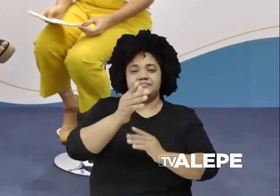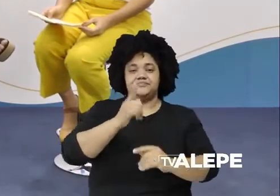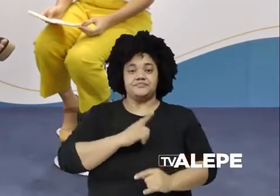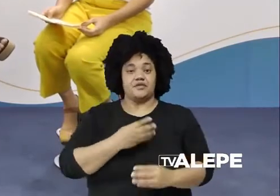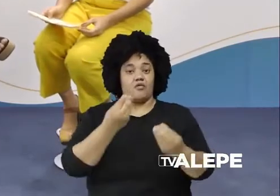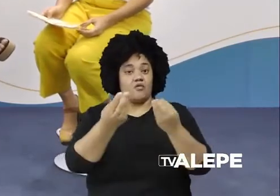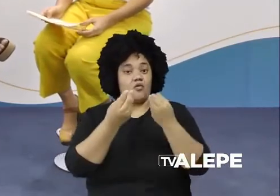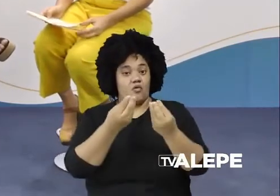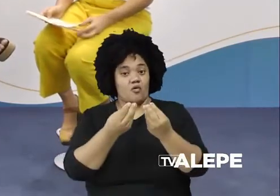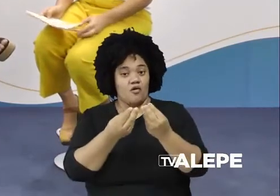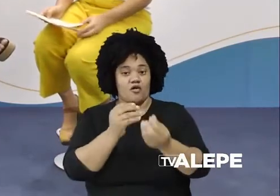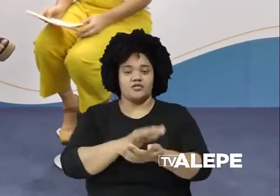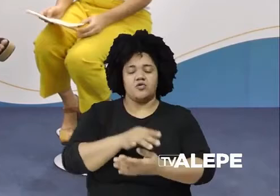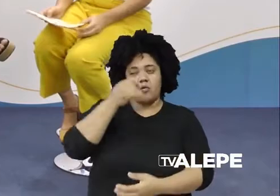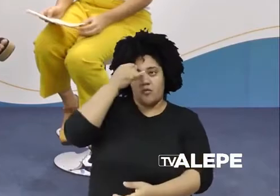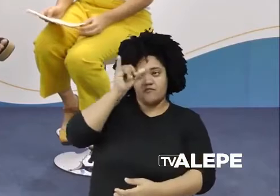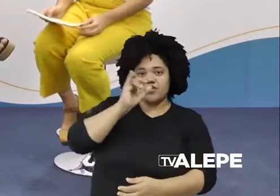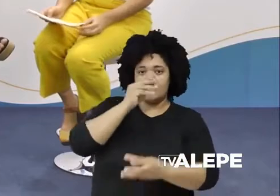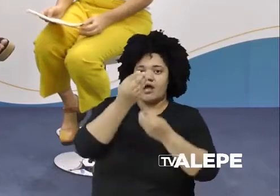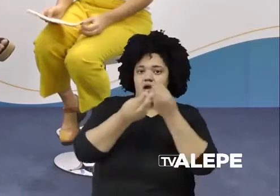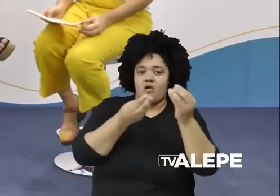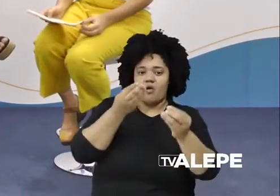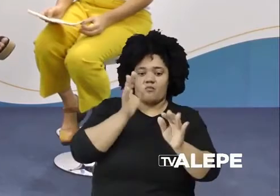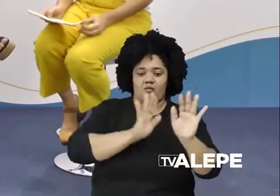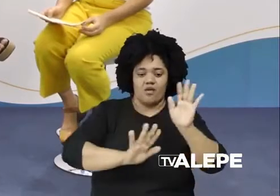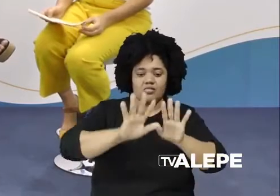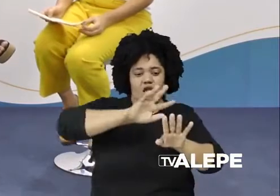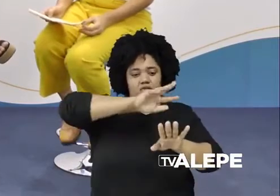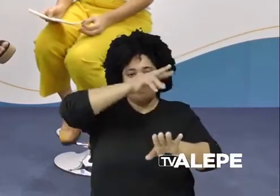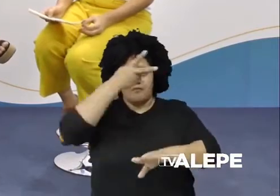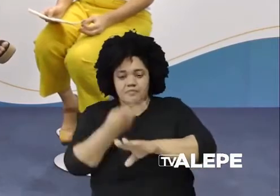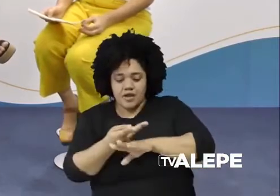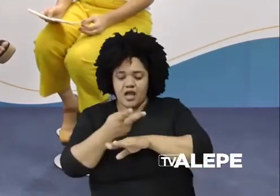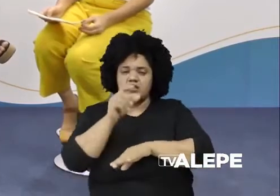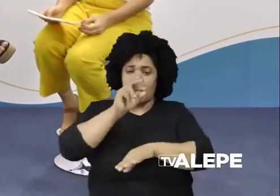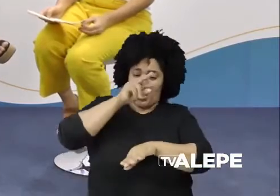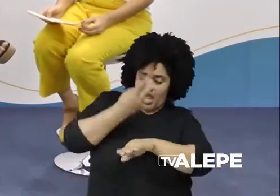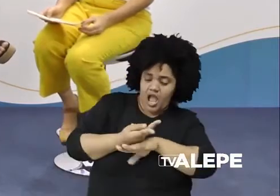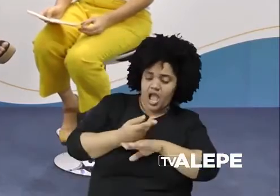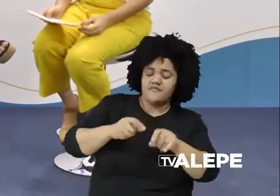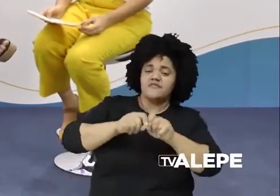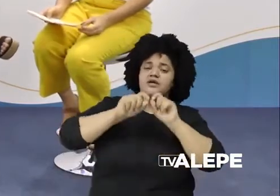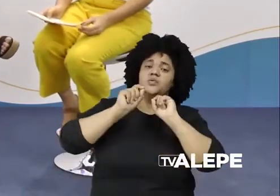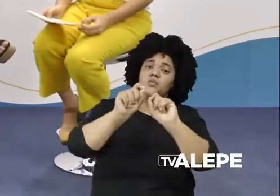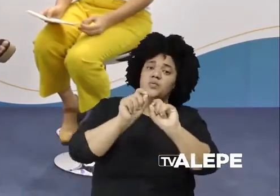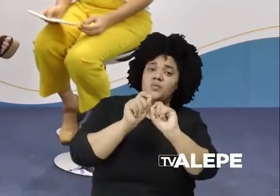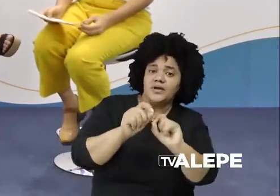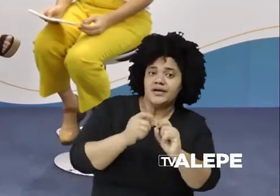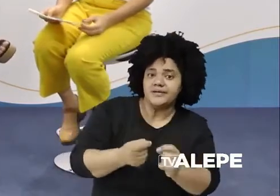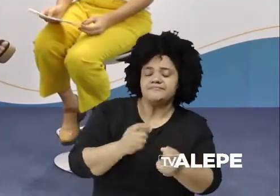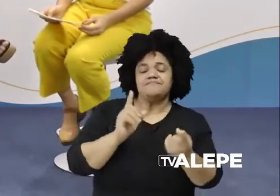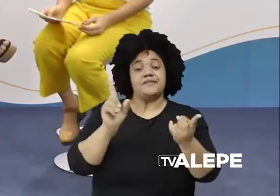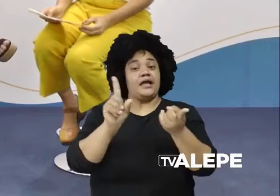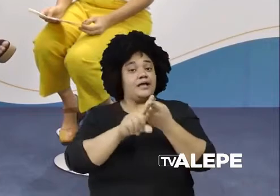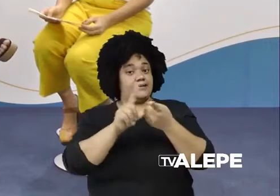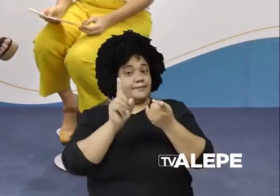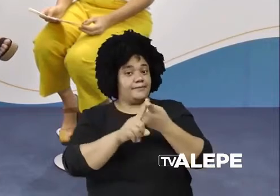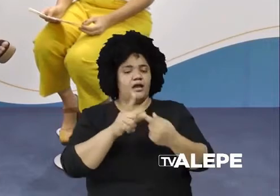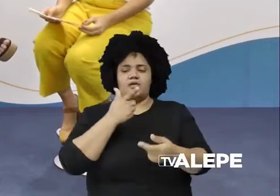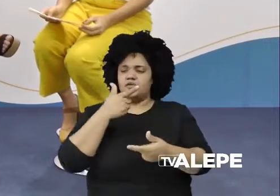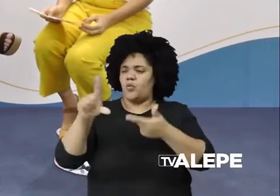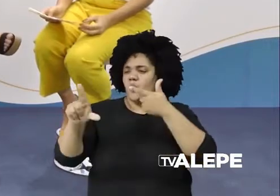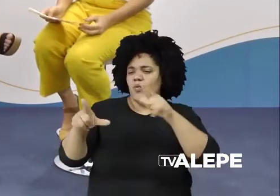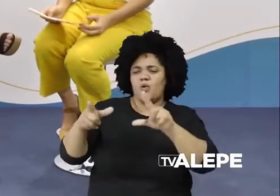sobre prevenção de quedas em casa e se ocorrer a queda, o que fazer. Trouxemos também